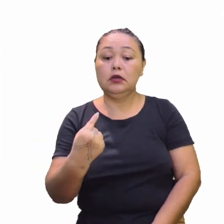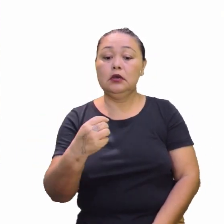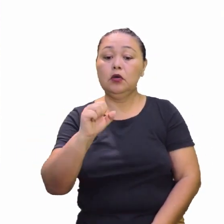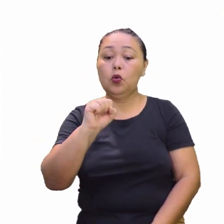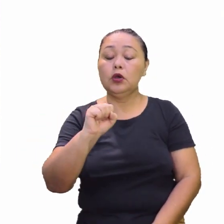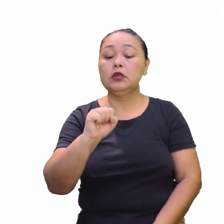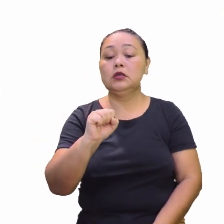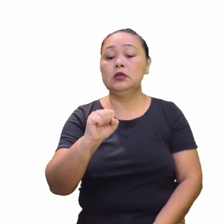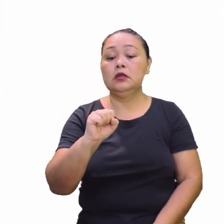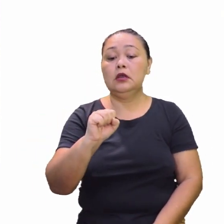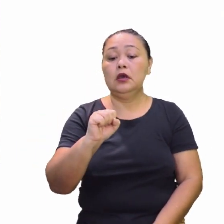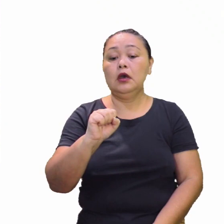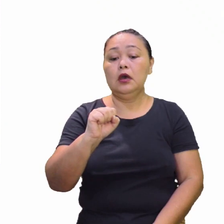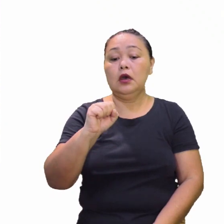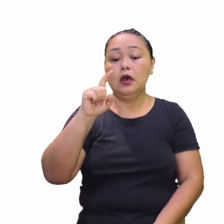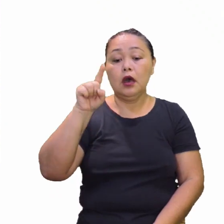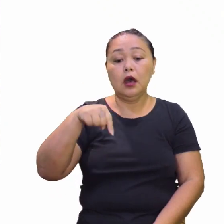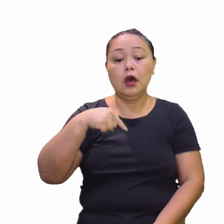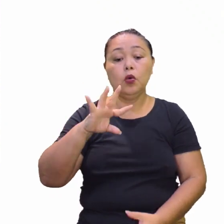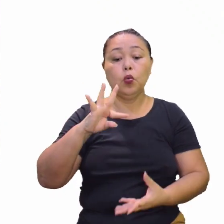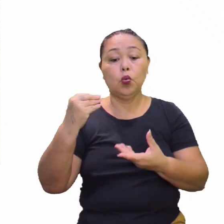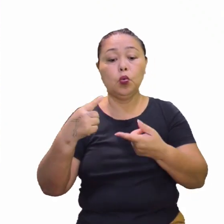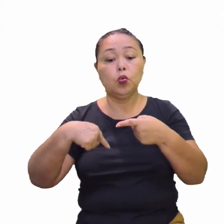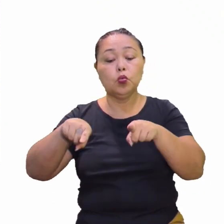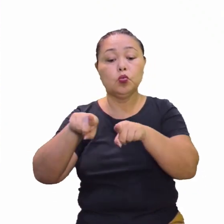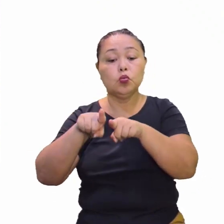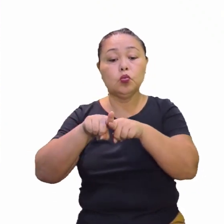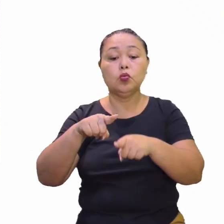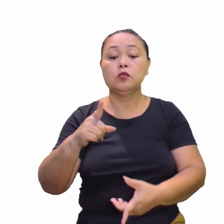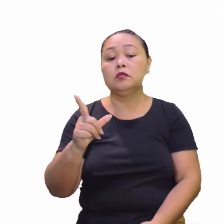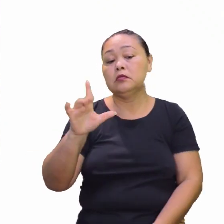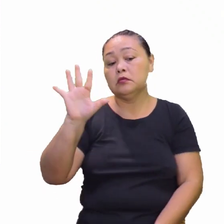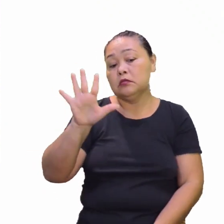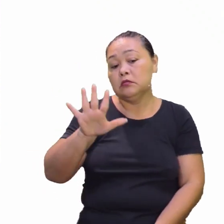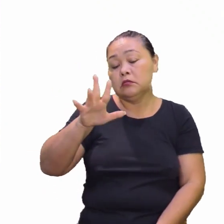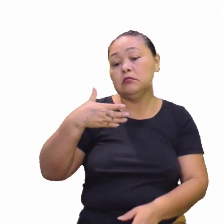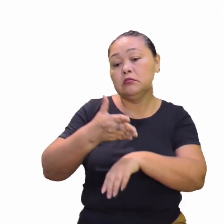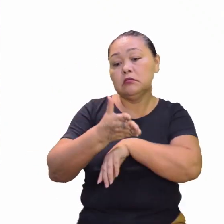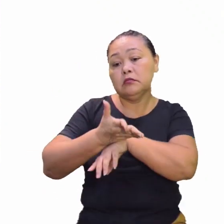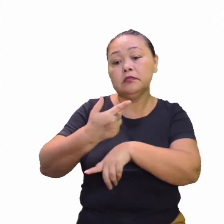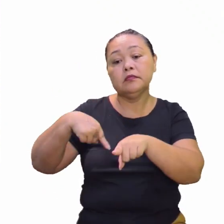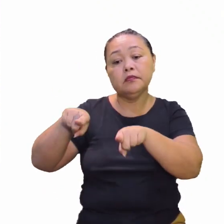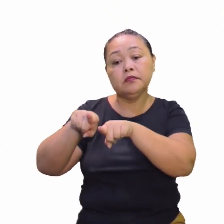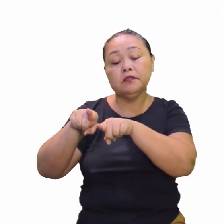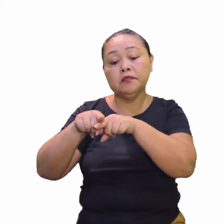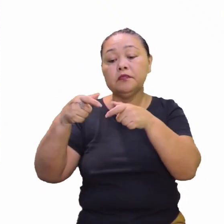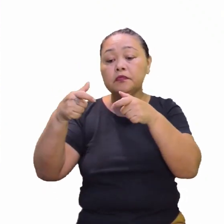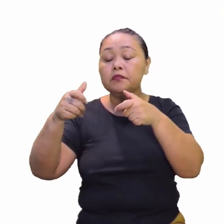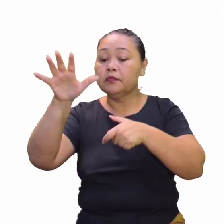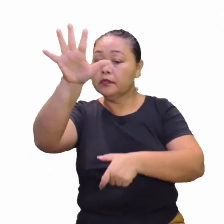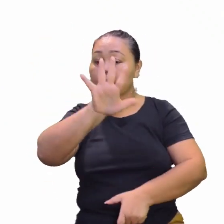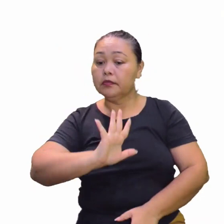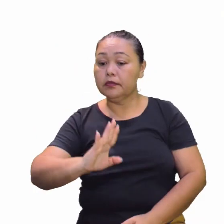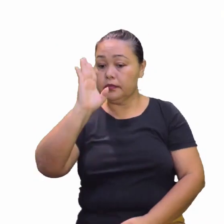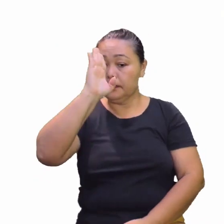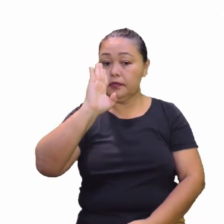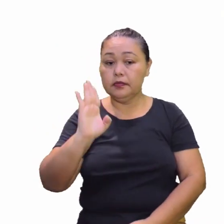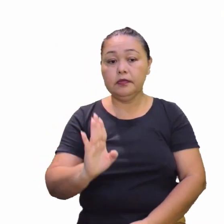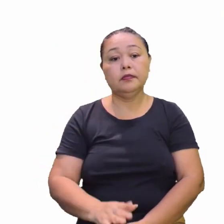3,80% do valor bruto do PIB do café total do país. Então, olha aí, é a participação do café a nível